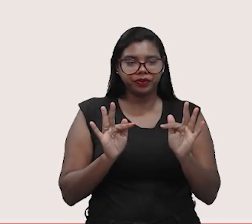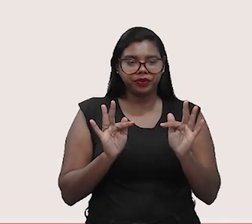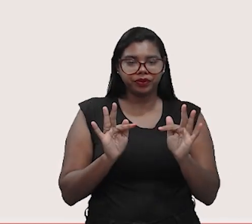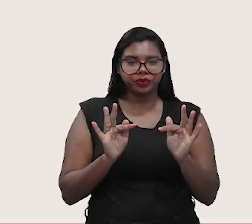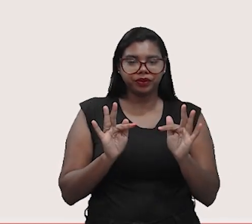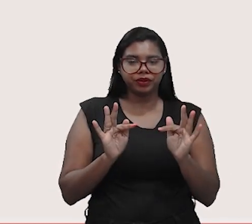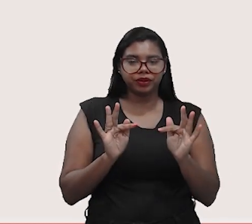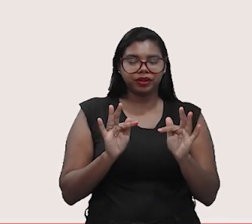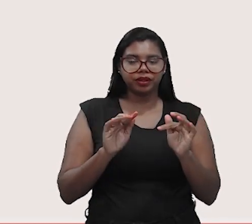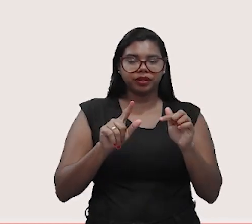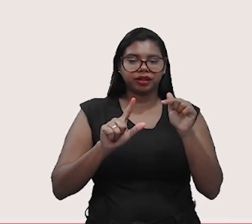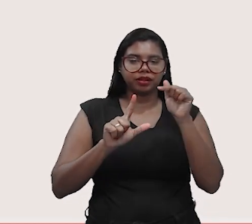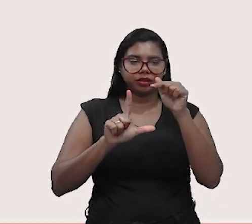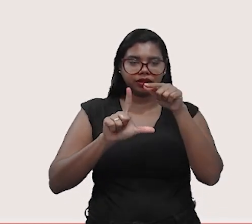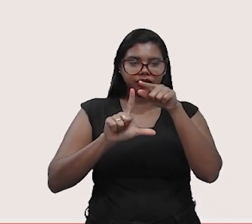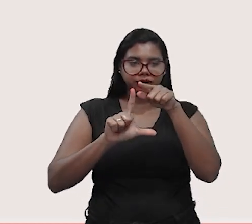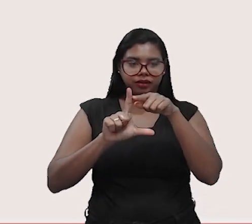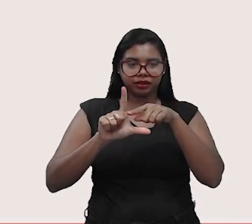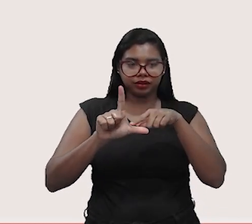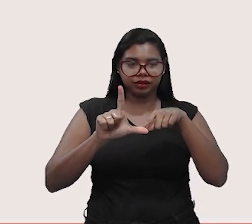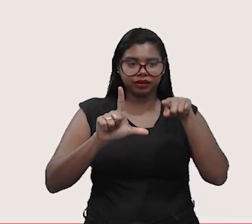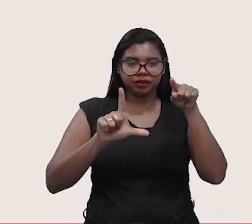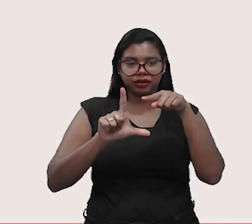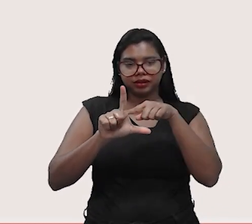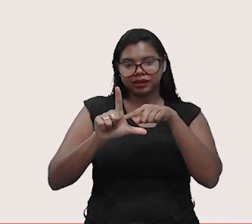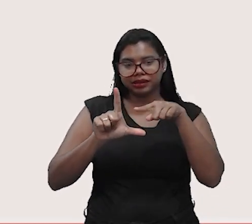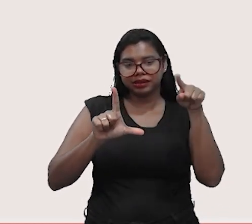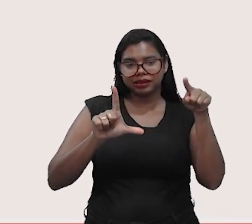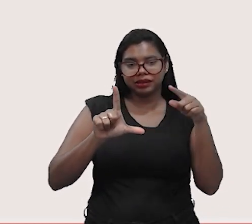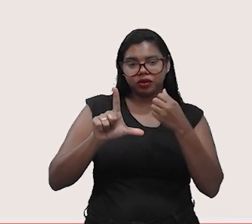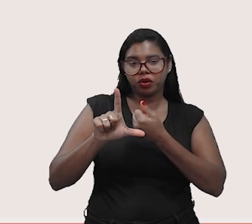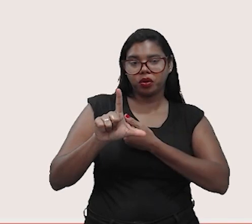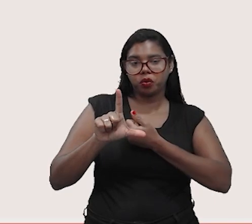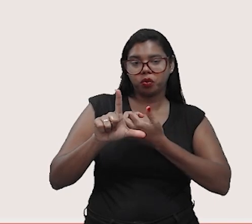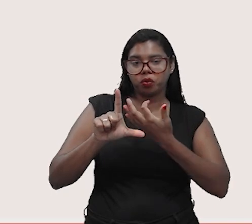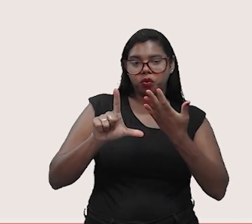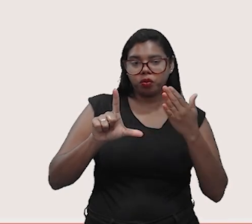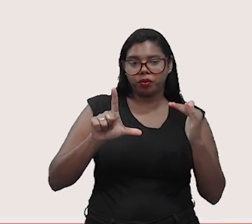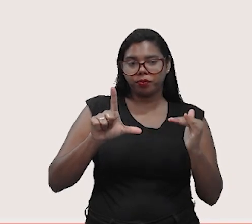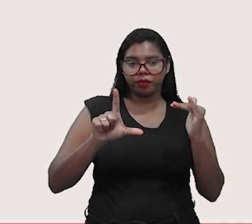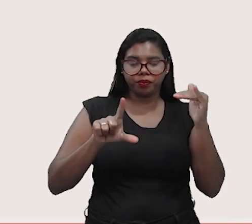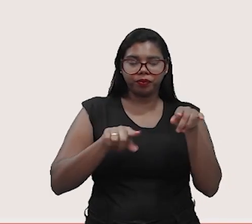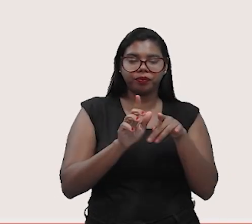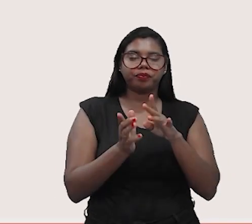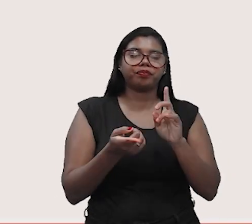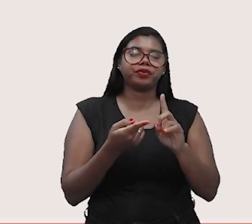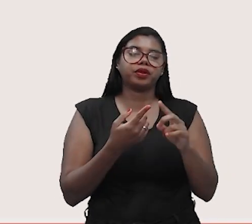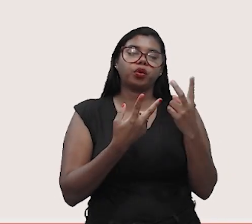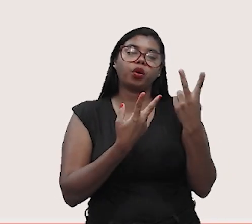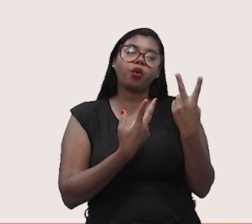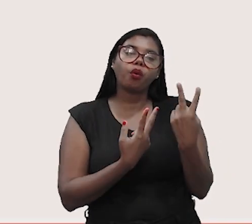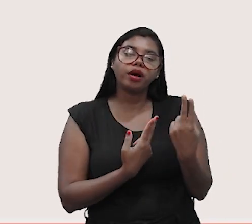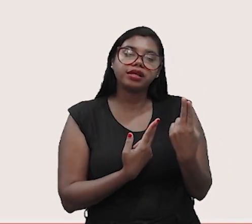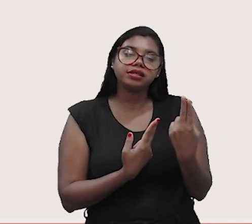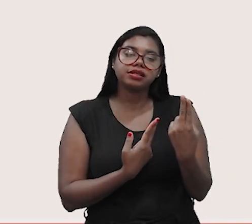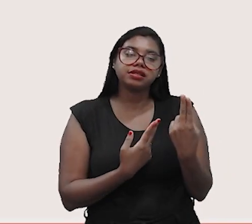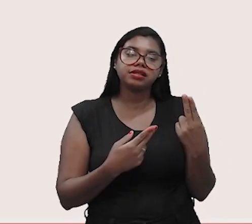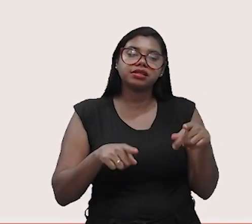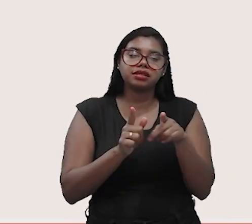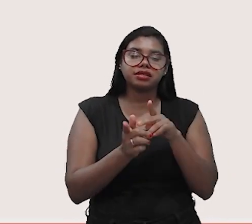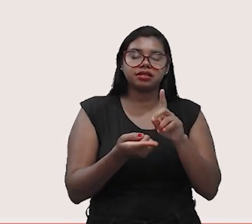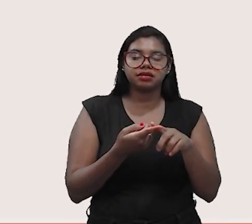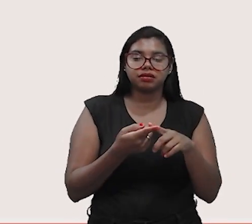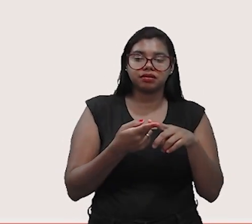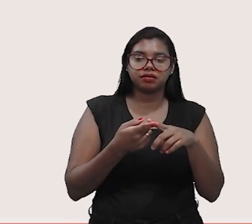as imagens serão qualquer número maiores, nesse caso, ou iguais ao y do vértice.